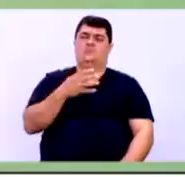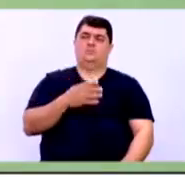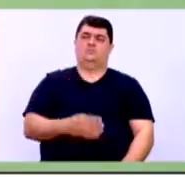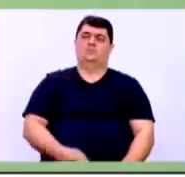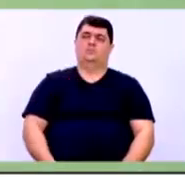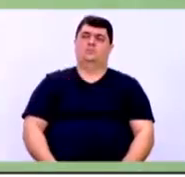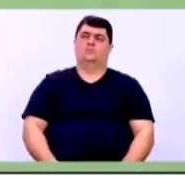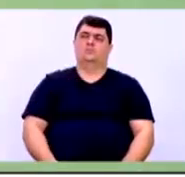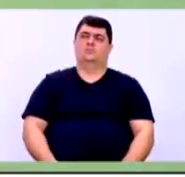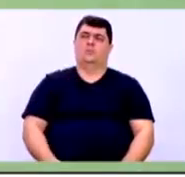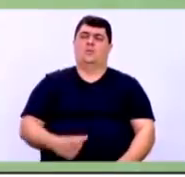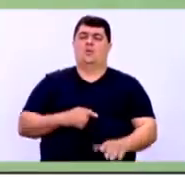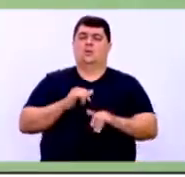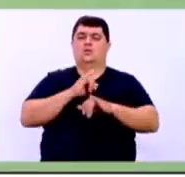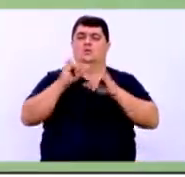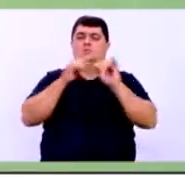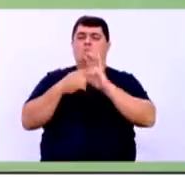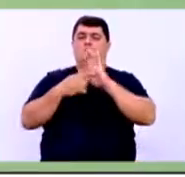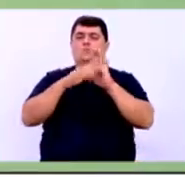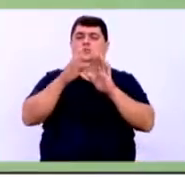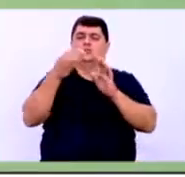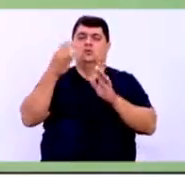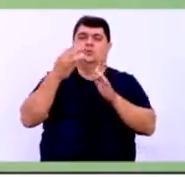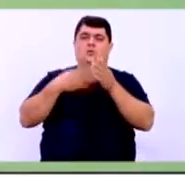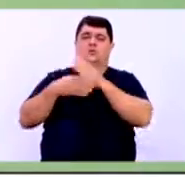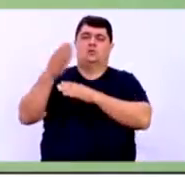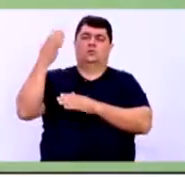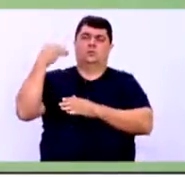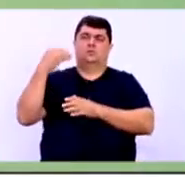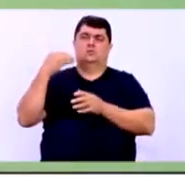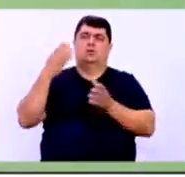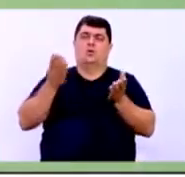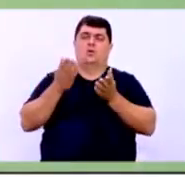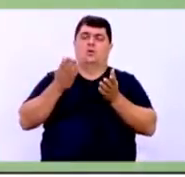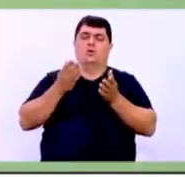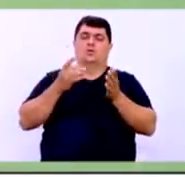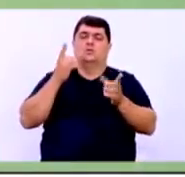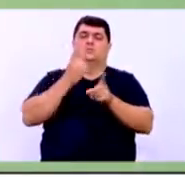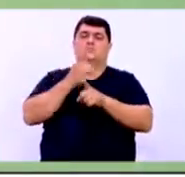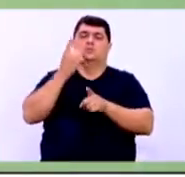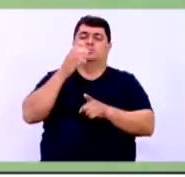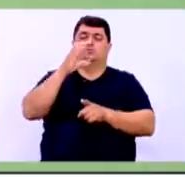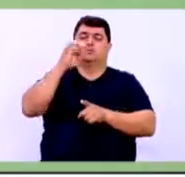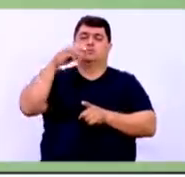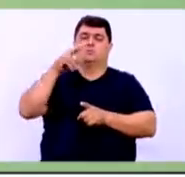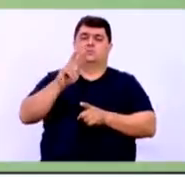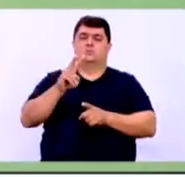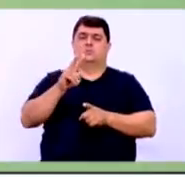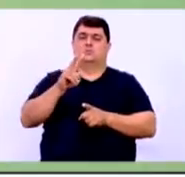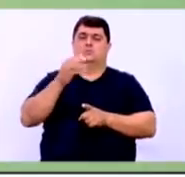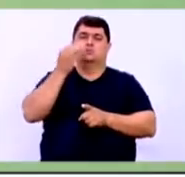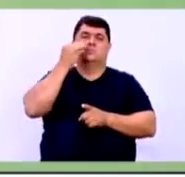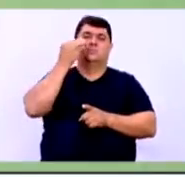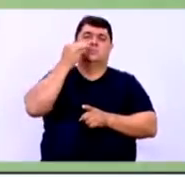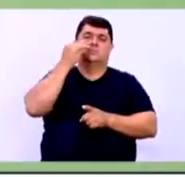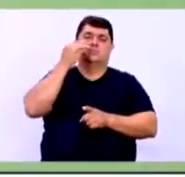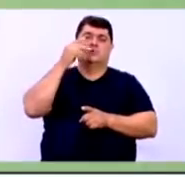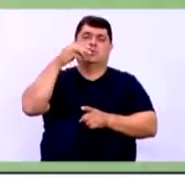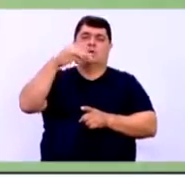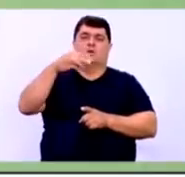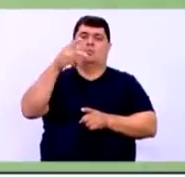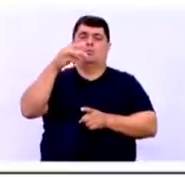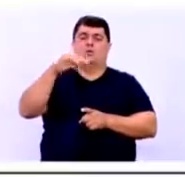Com base nos dados apresentados na questão 3, na questão anterior, apure o CMV e o estoque final pelo método